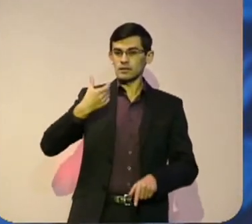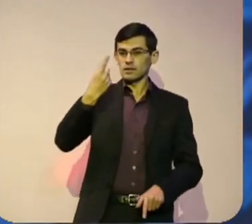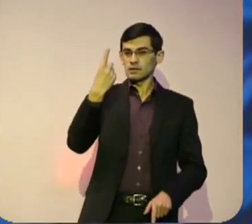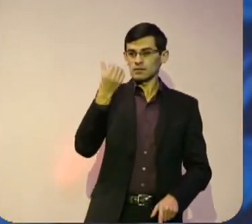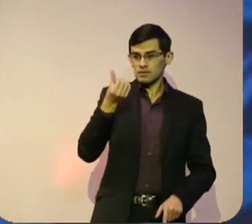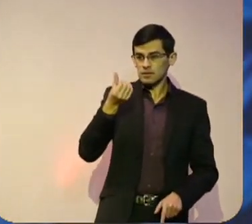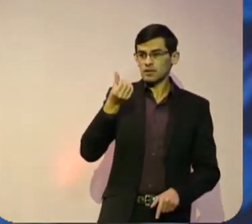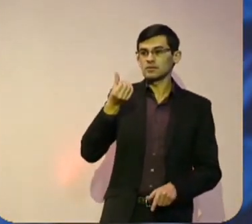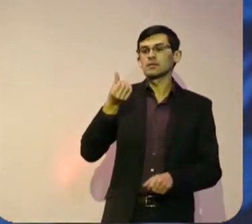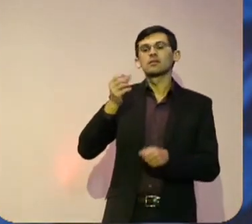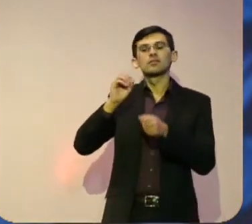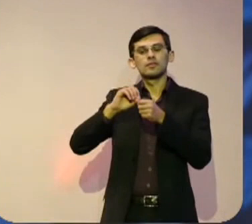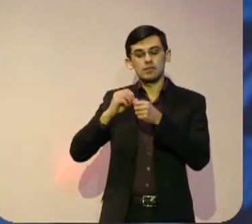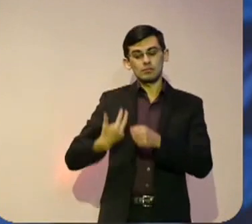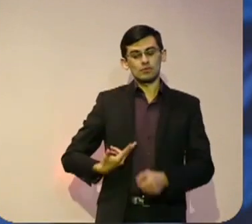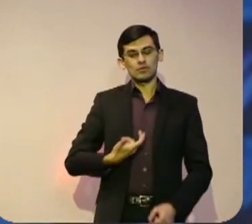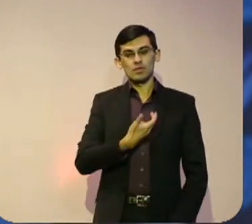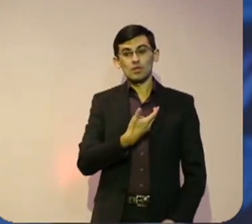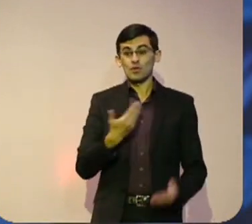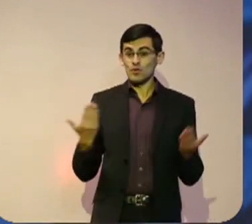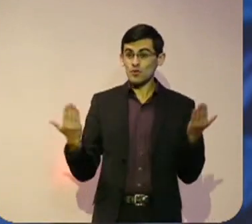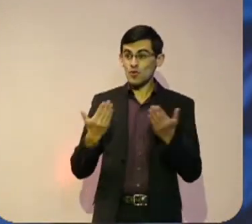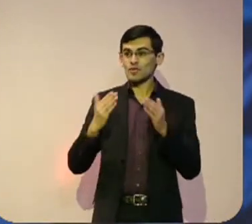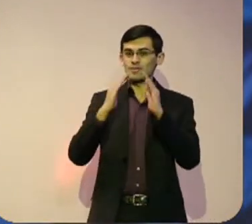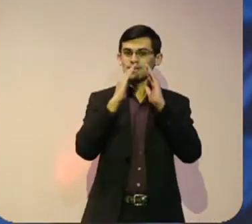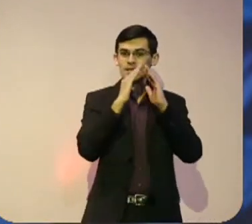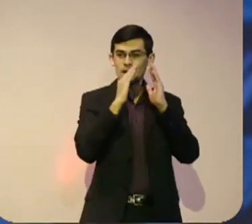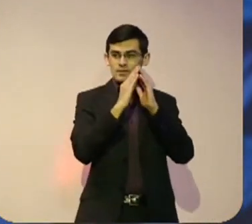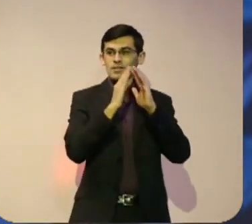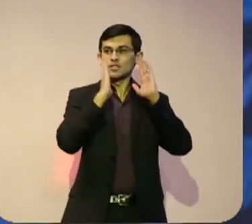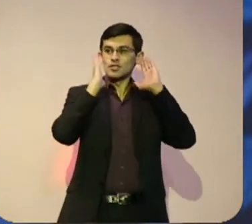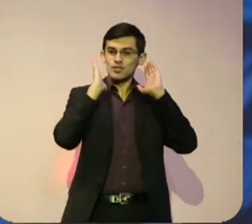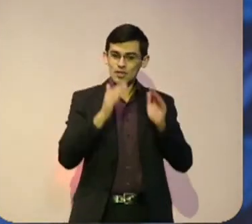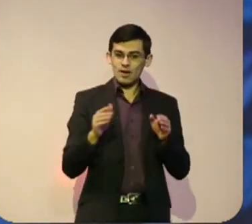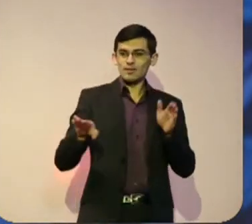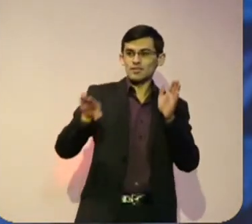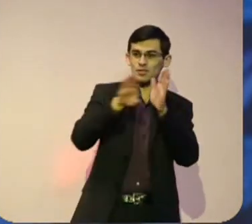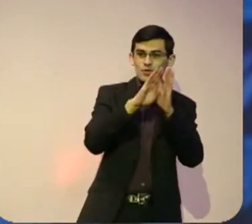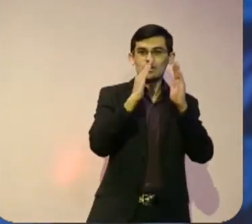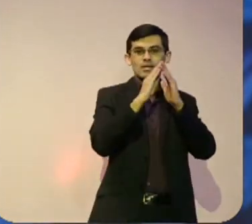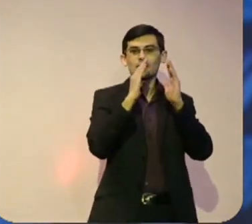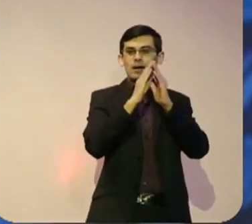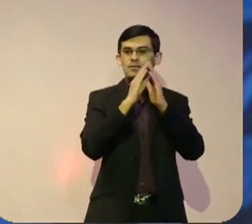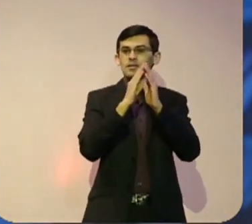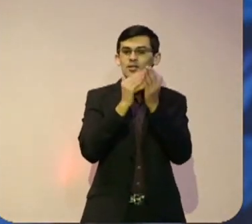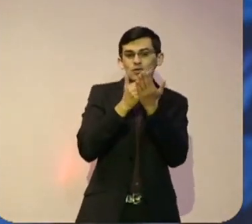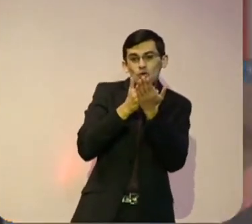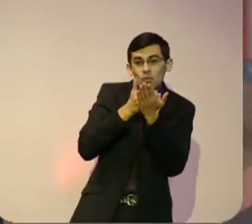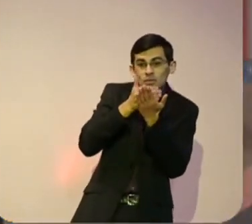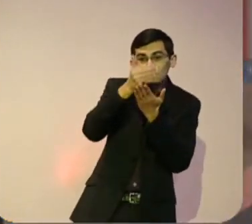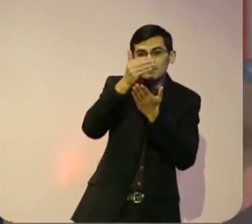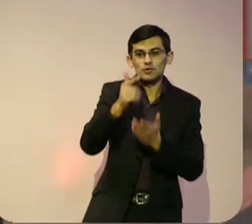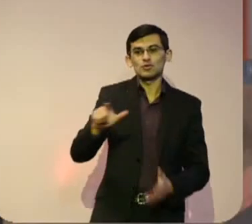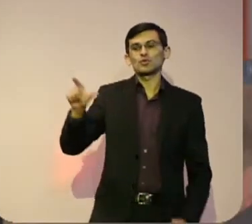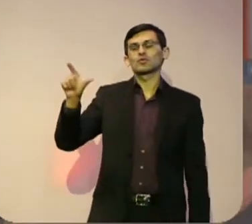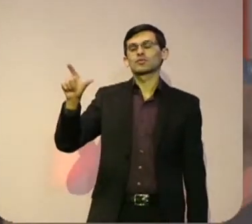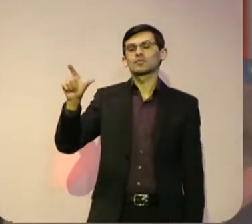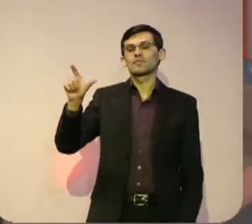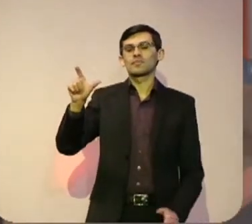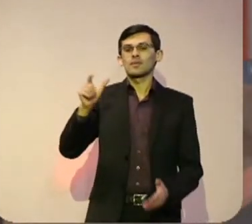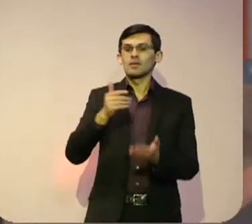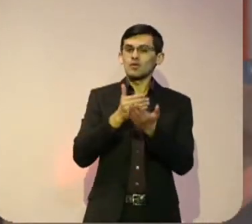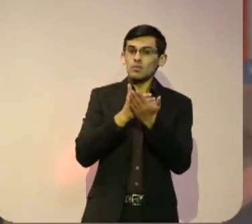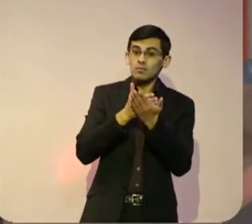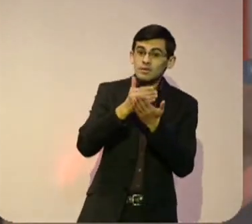e passamos por isso. E hoje ela está lá em casa, recebeu alta, né? E está recomeçando.